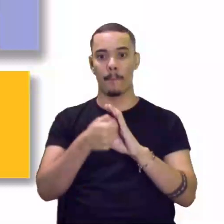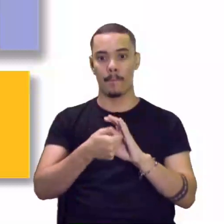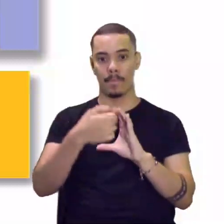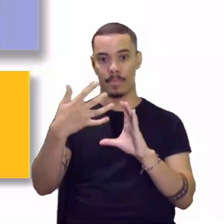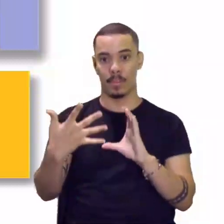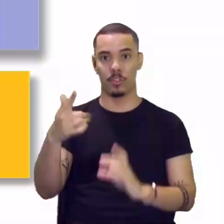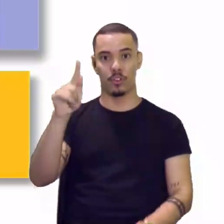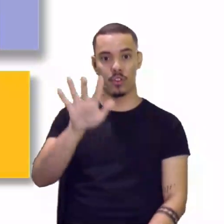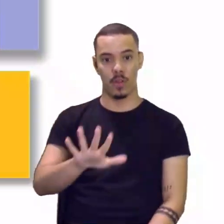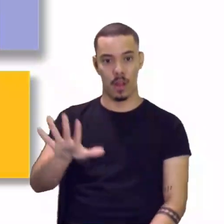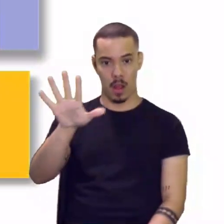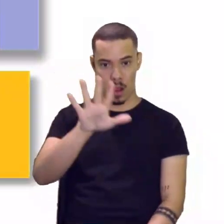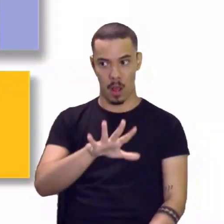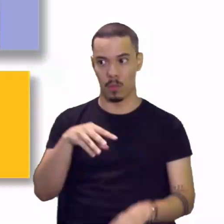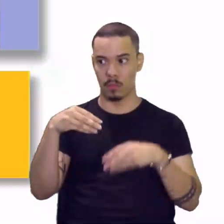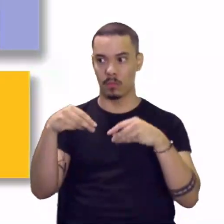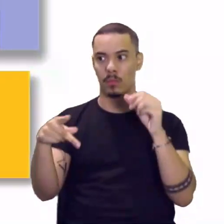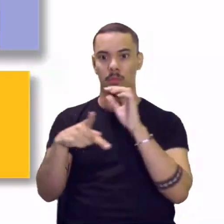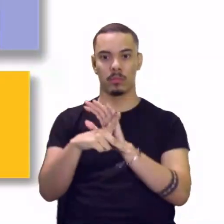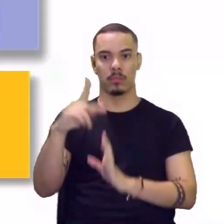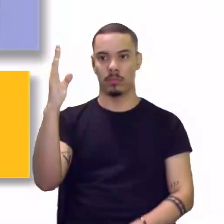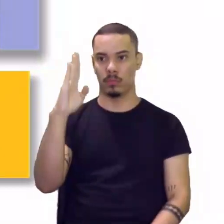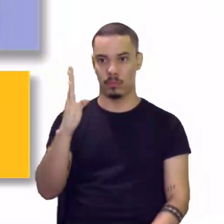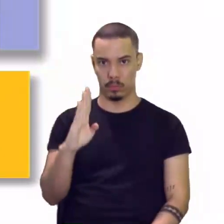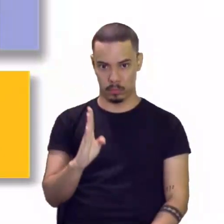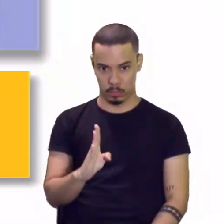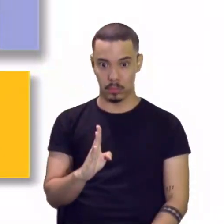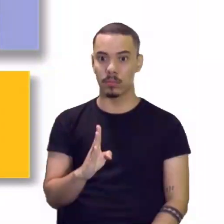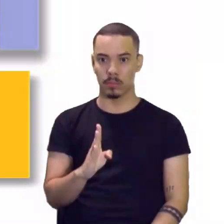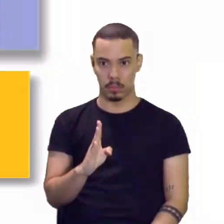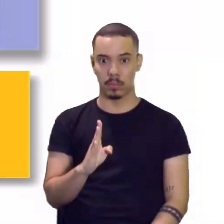caracterização geral do território brasileiro. Então, se é